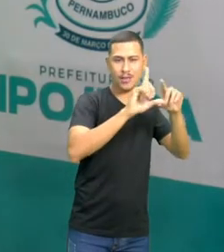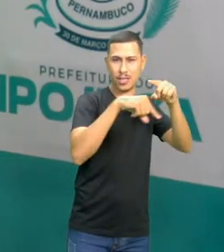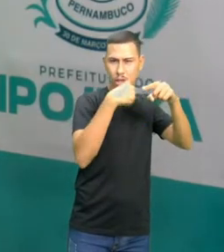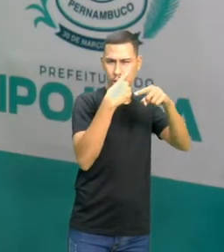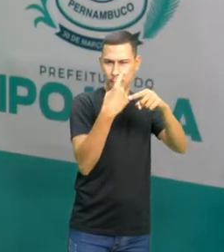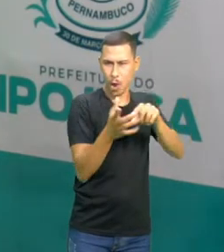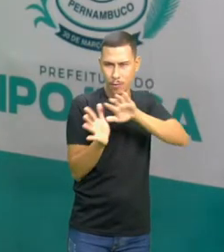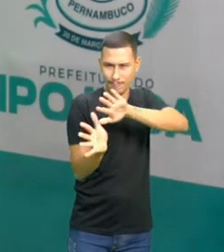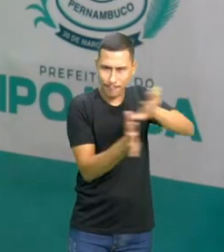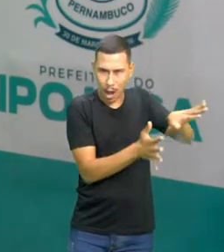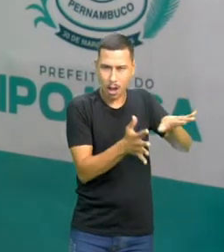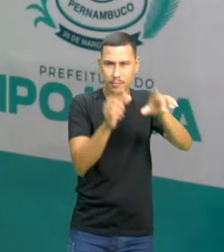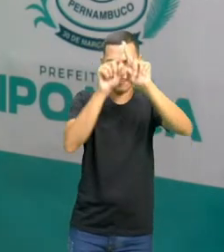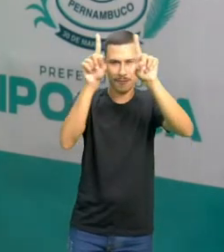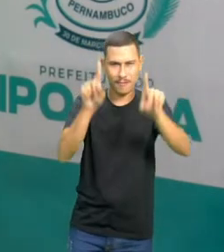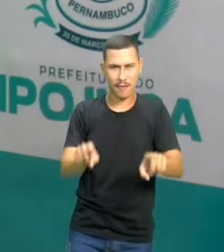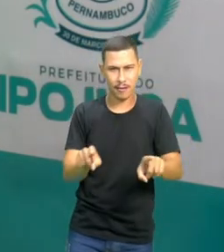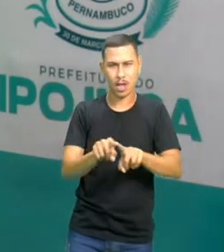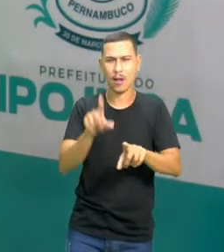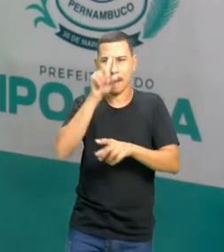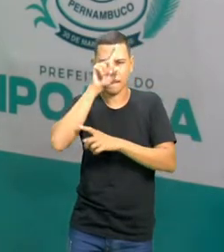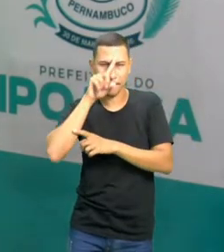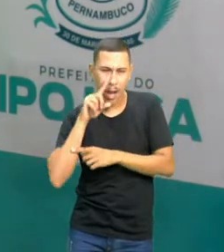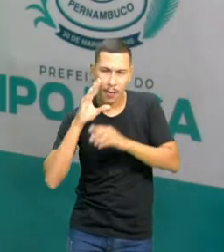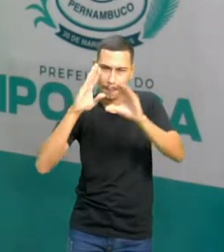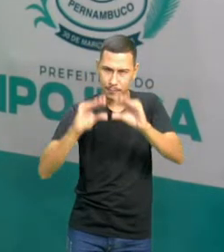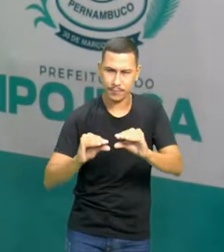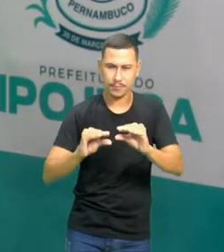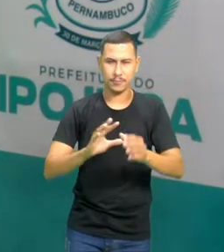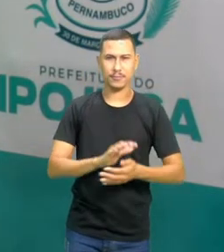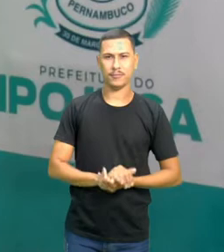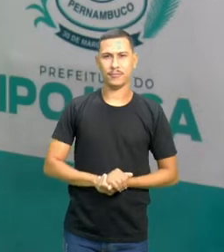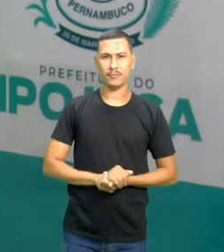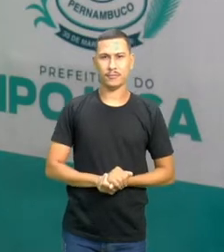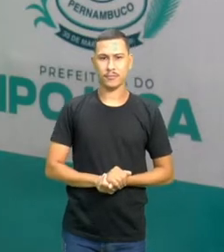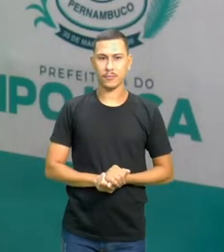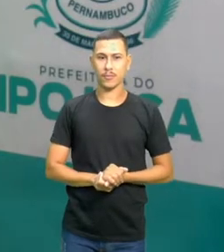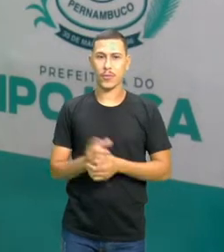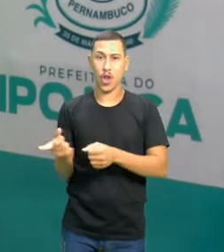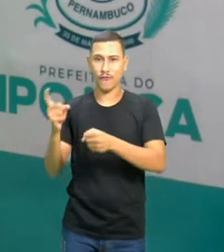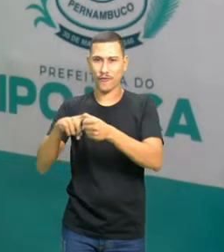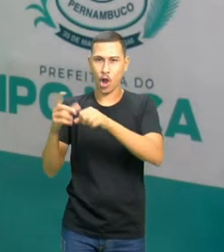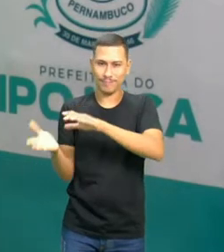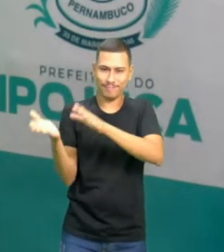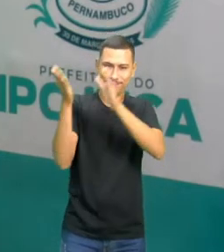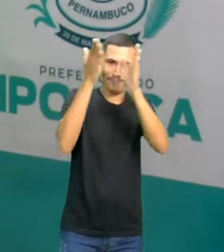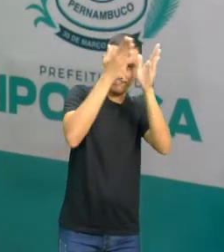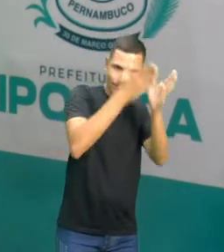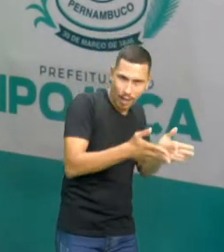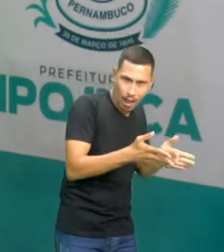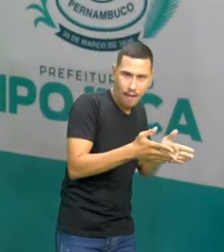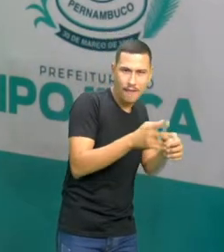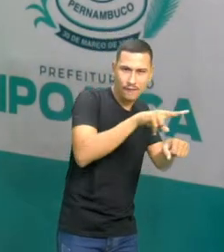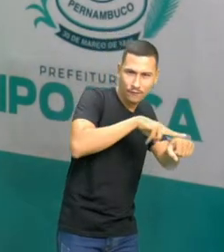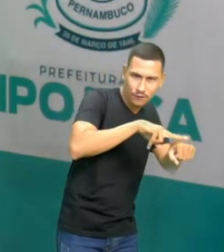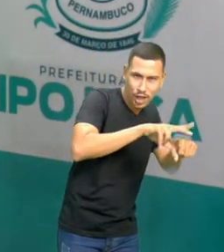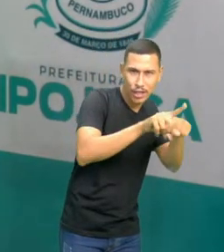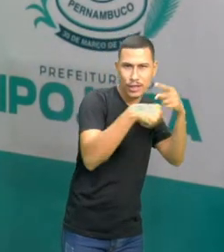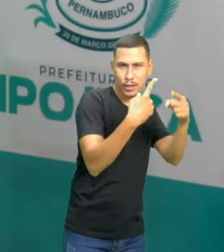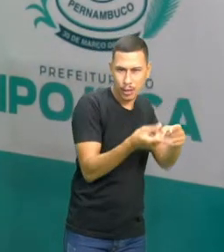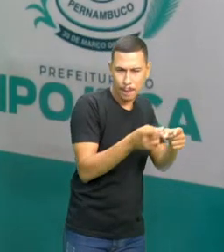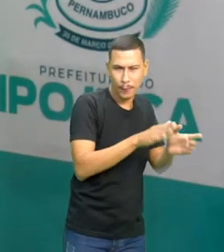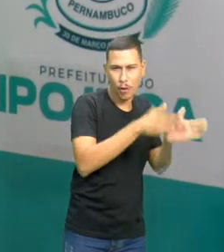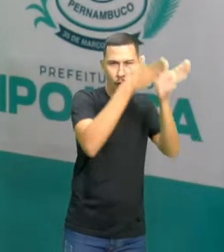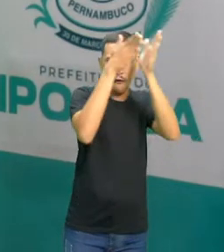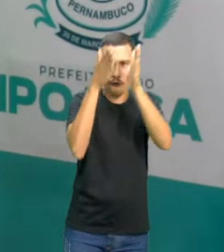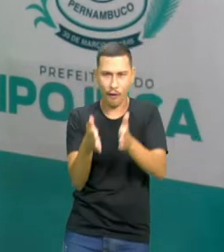veio o retângulo amarelo pequeno. Voltamos ao verde grande e o amarelo pequeno. Então, um